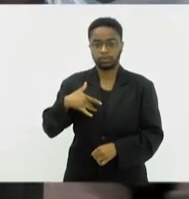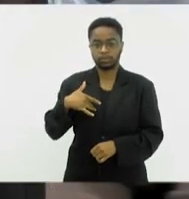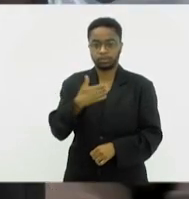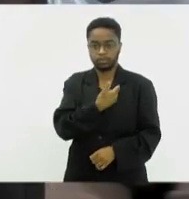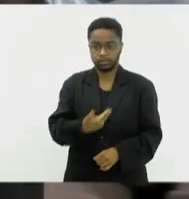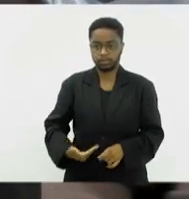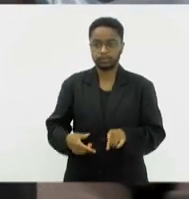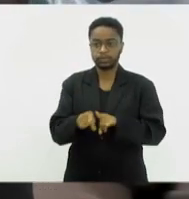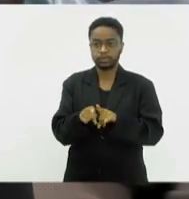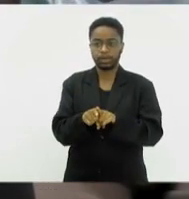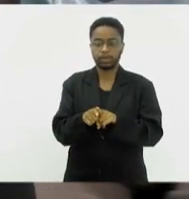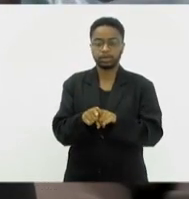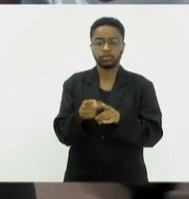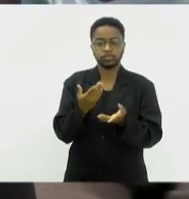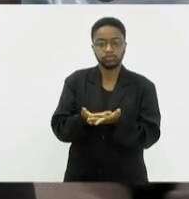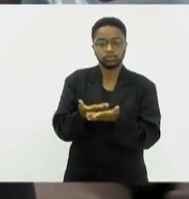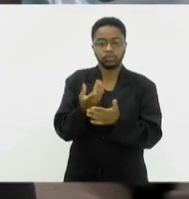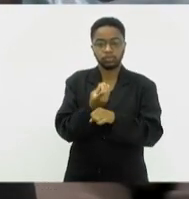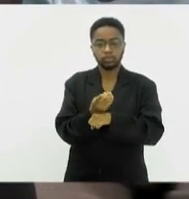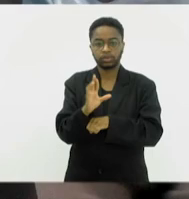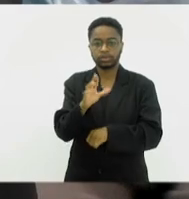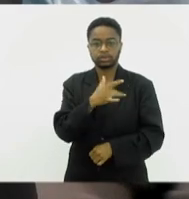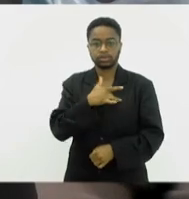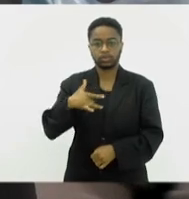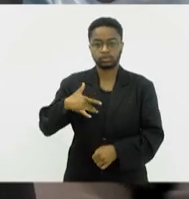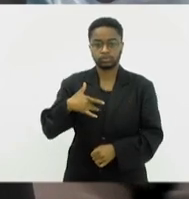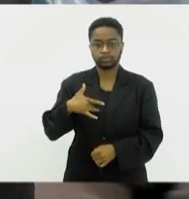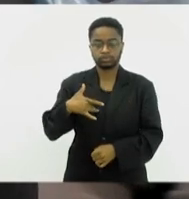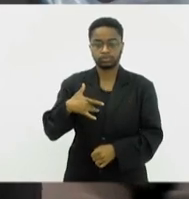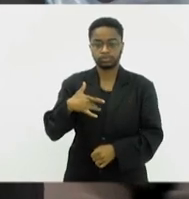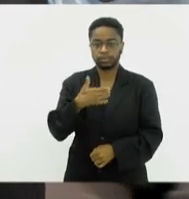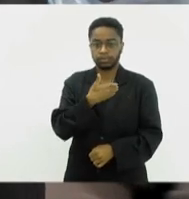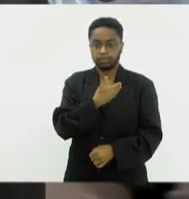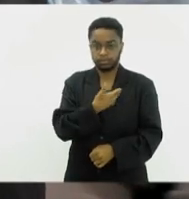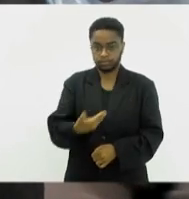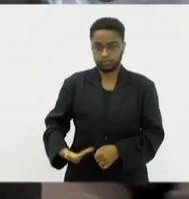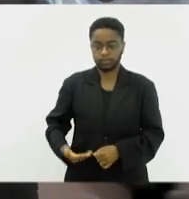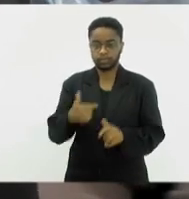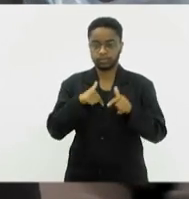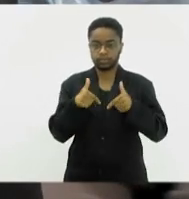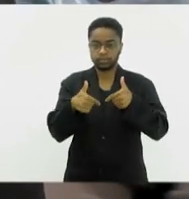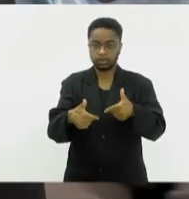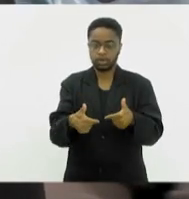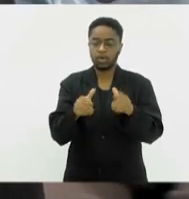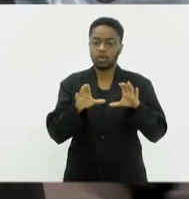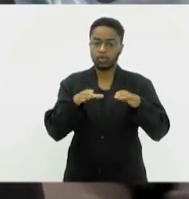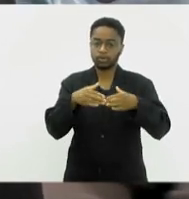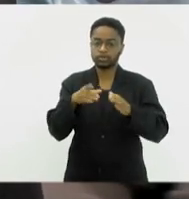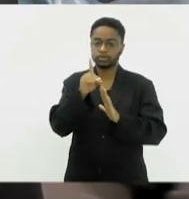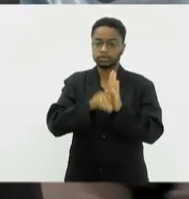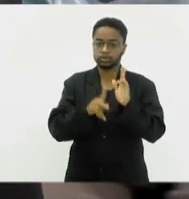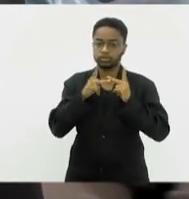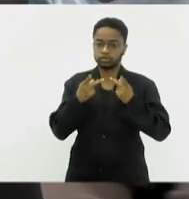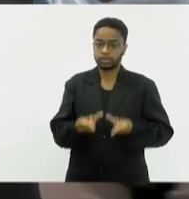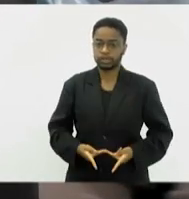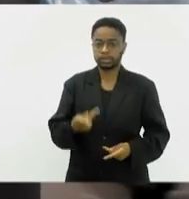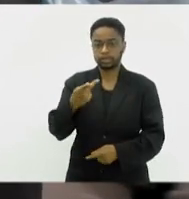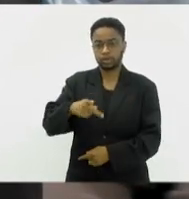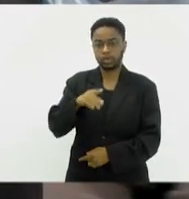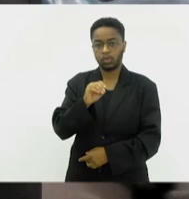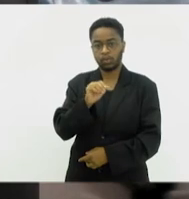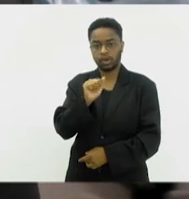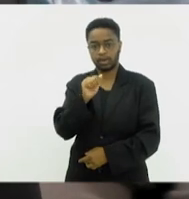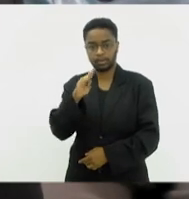saúde pública. Eu atuo na Comissão de Direitos Humanos da OAB, na Comissão